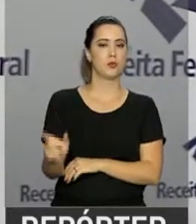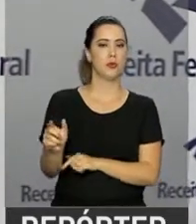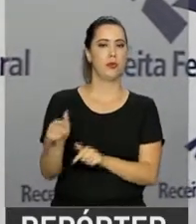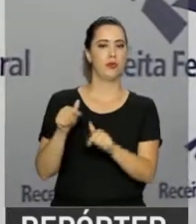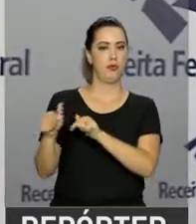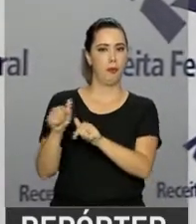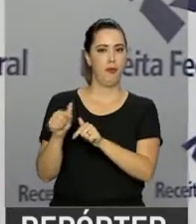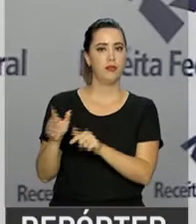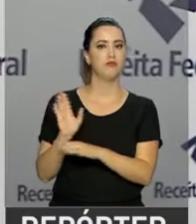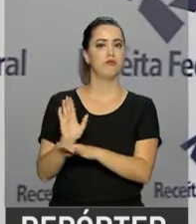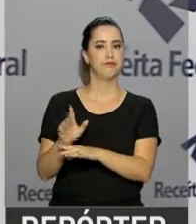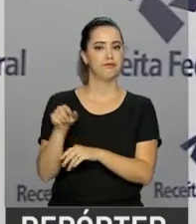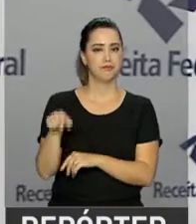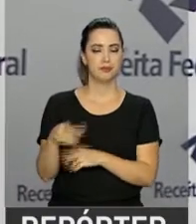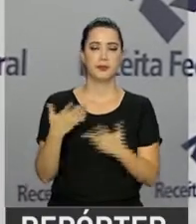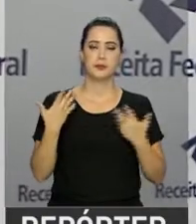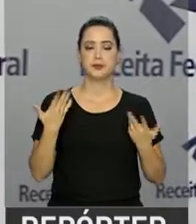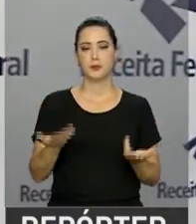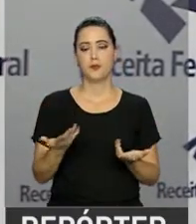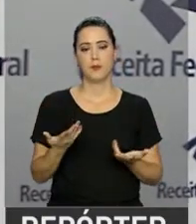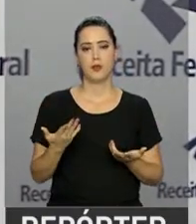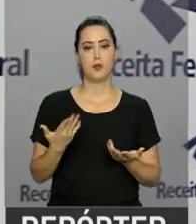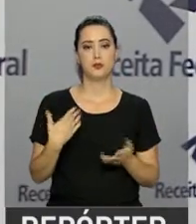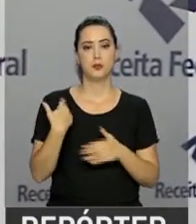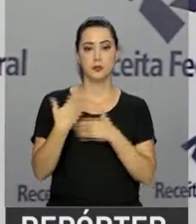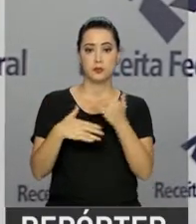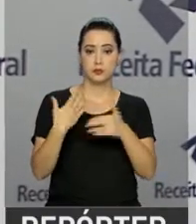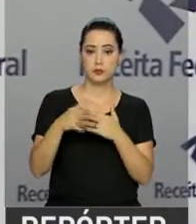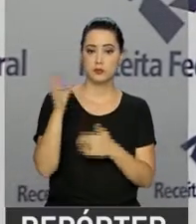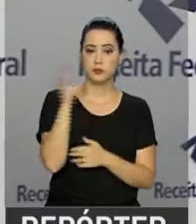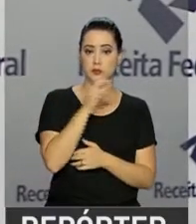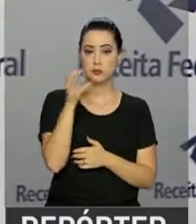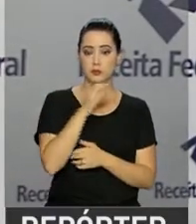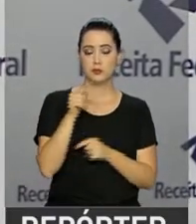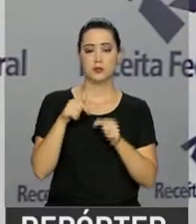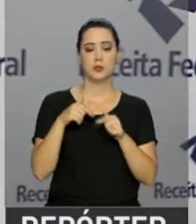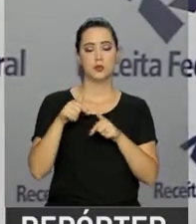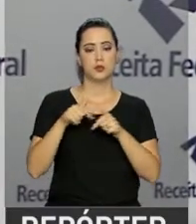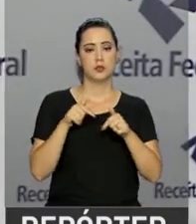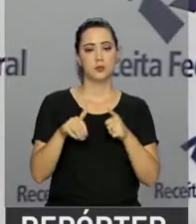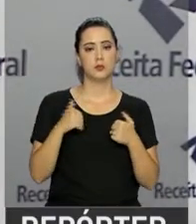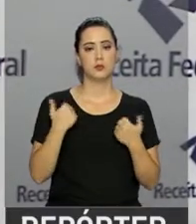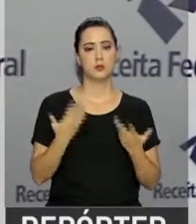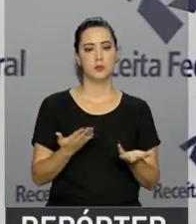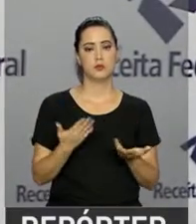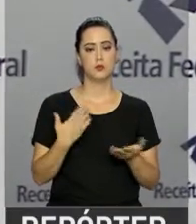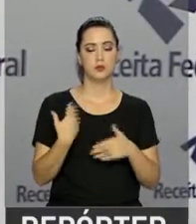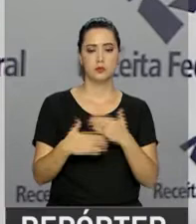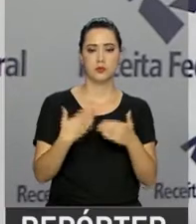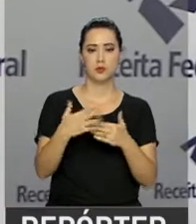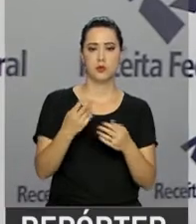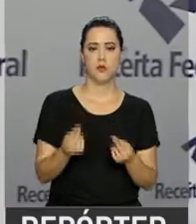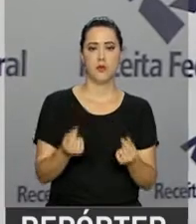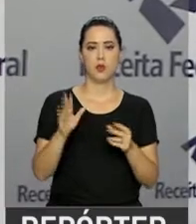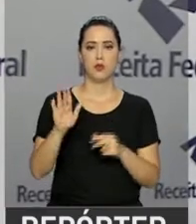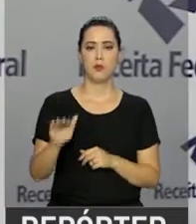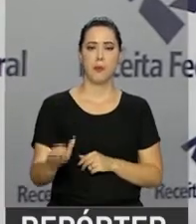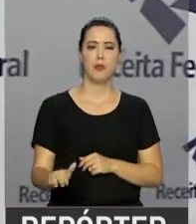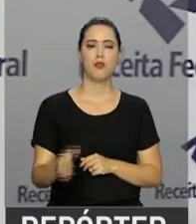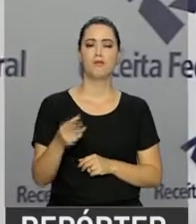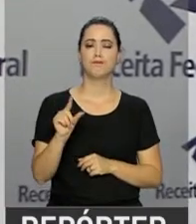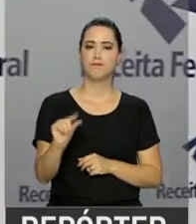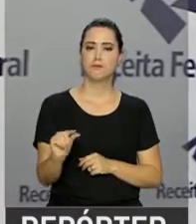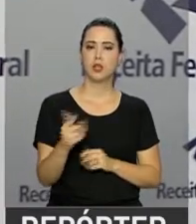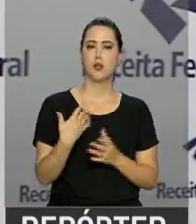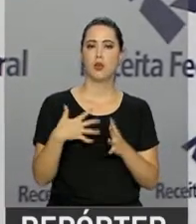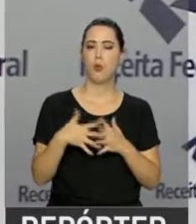é subsidiar o trabalho do auditor para agilizar o trabalho do auditor nesses processos de valores mais baixos e de complexidade